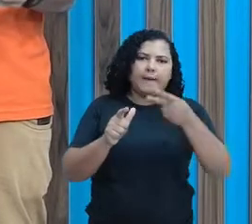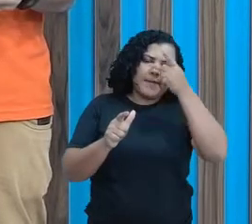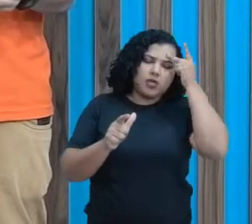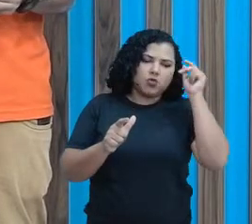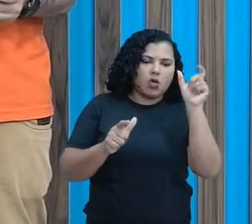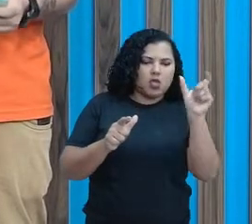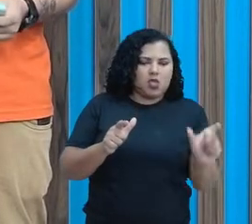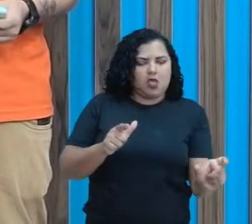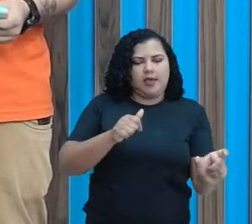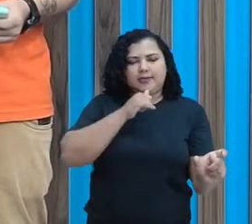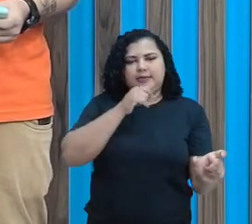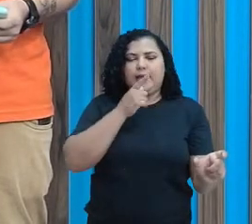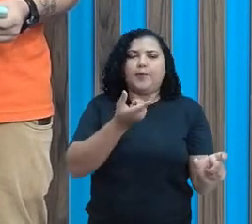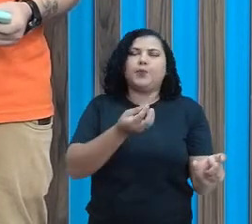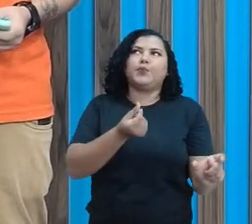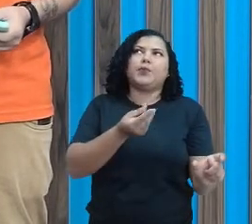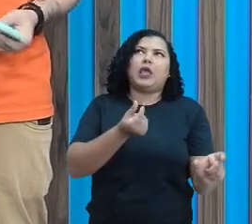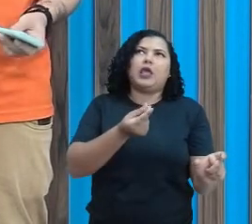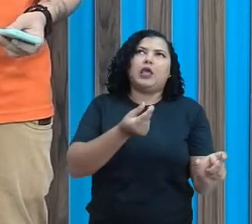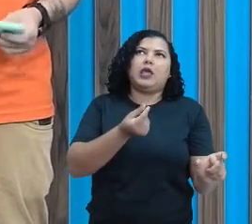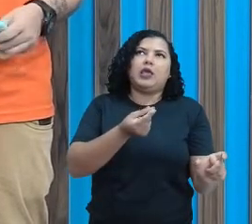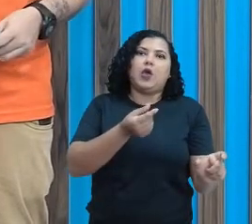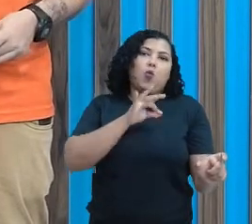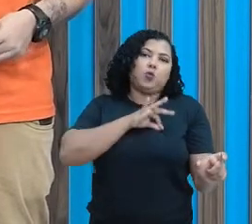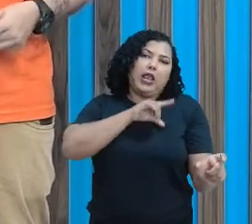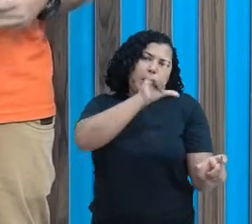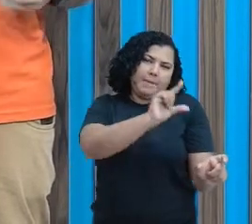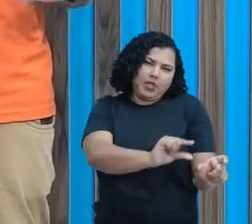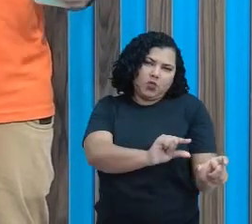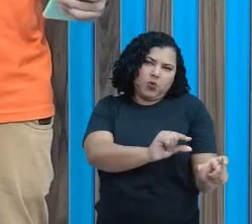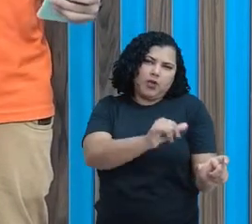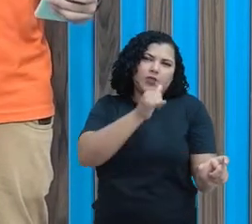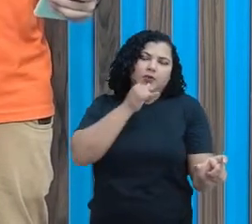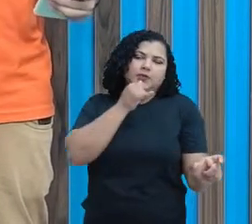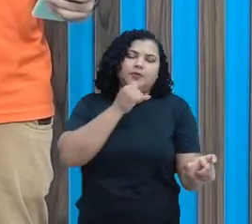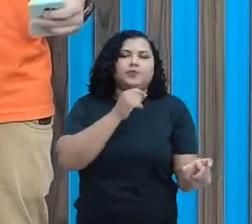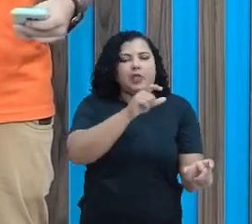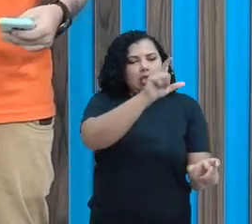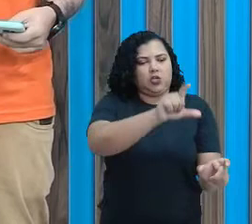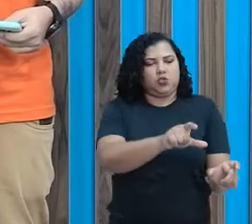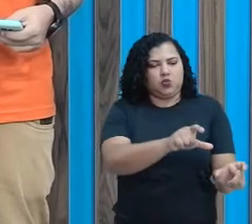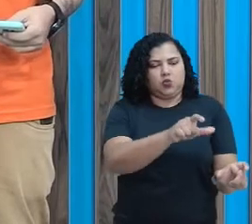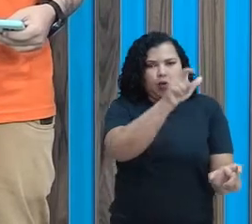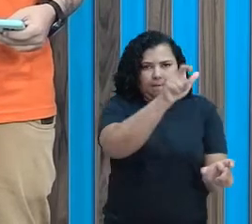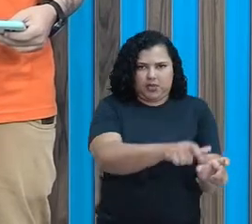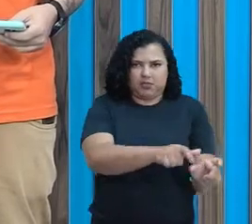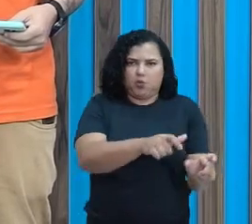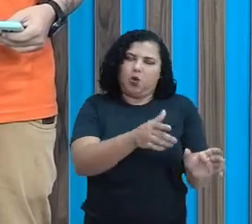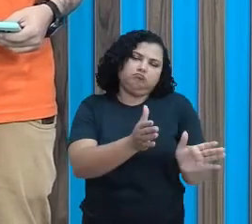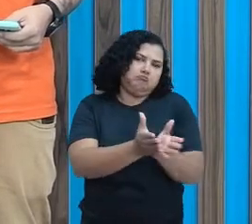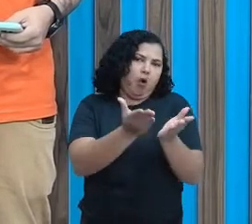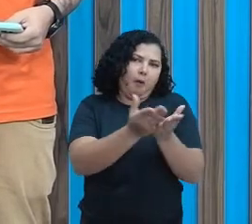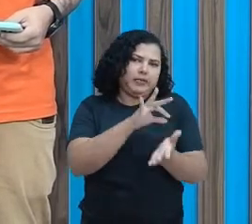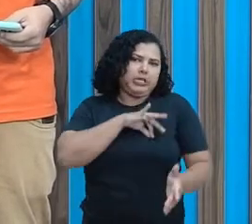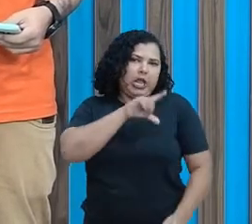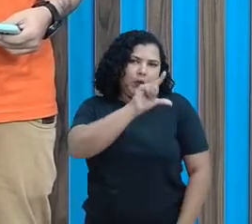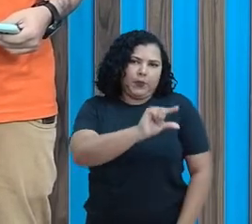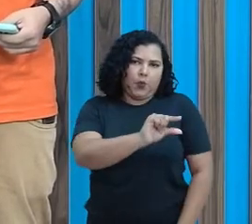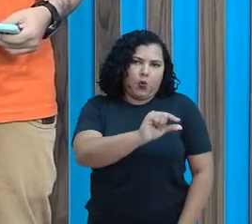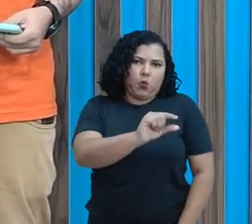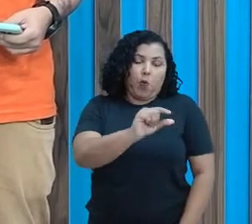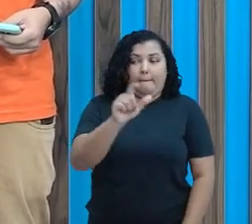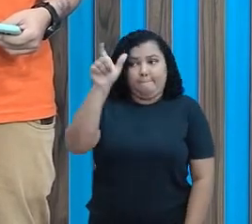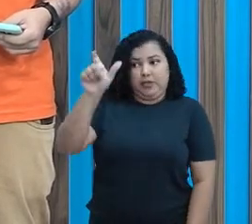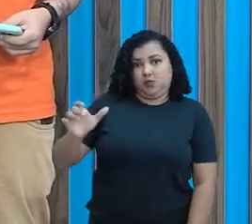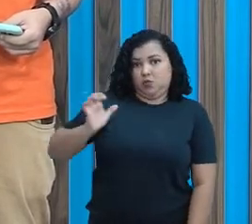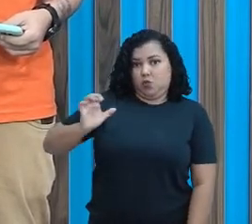somar esses dois salários e dividir por dois, você vai encontrar a média salarial. Então você vai ver que esse valor aí, ele é